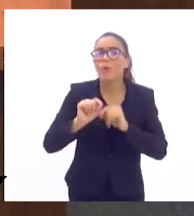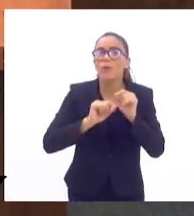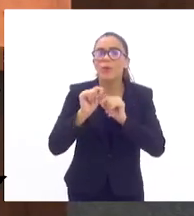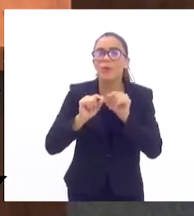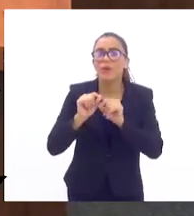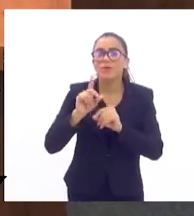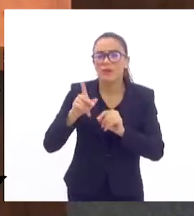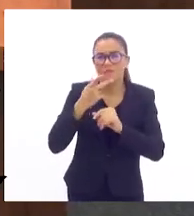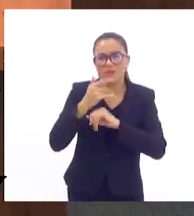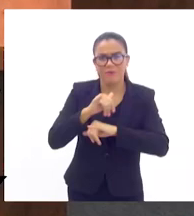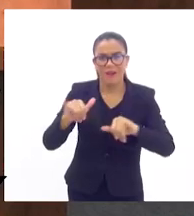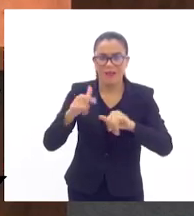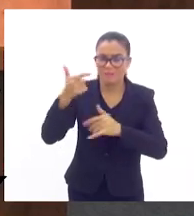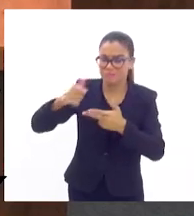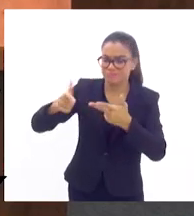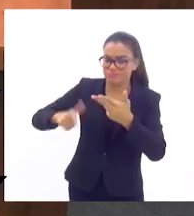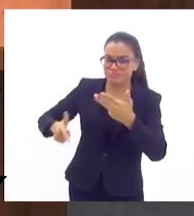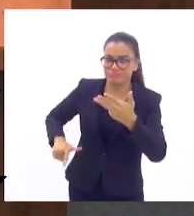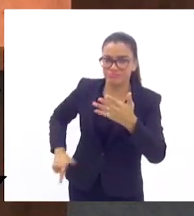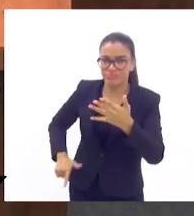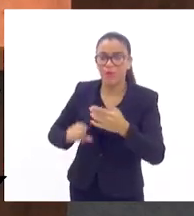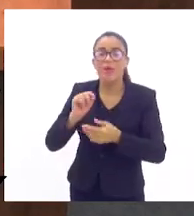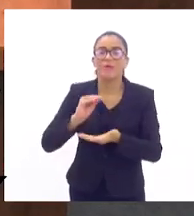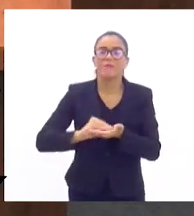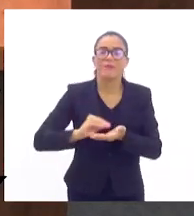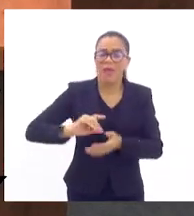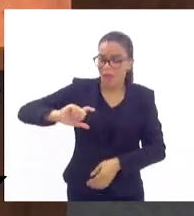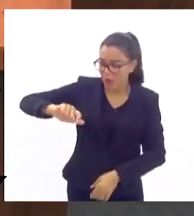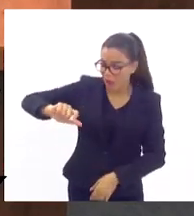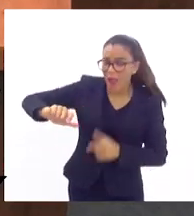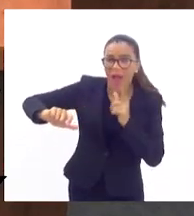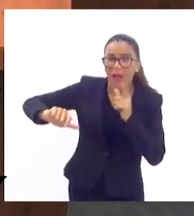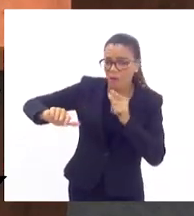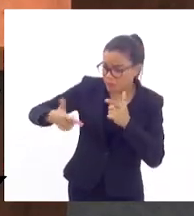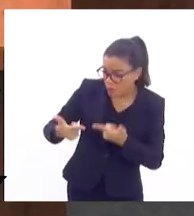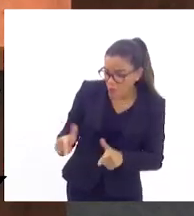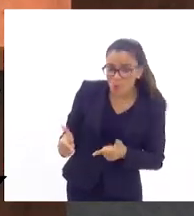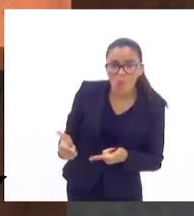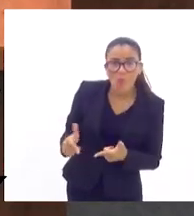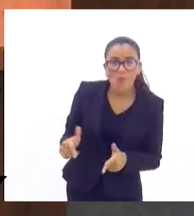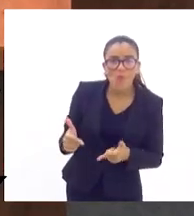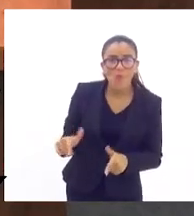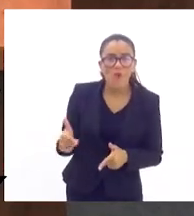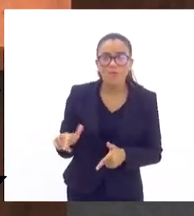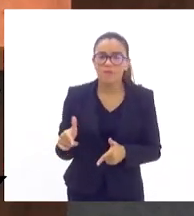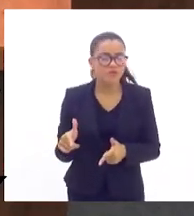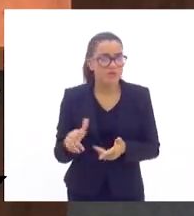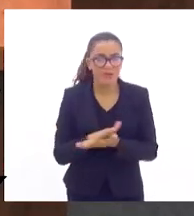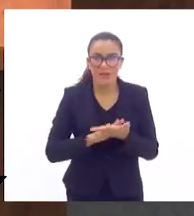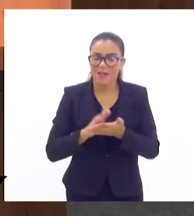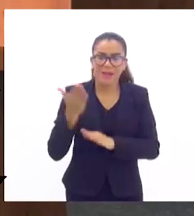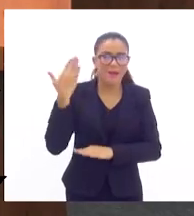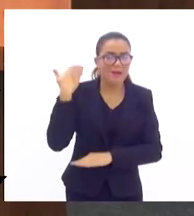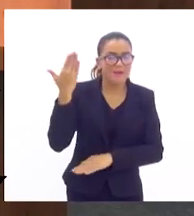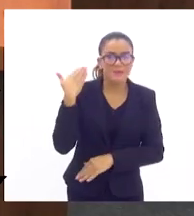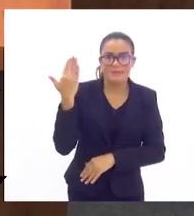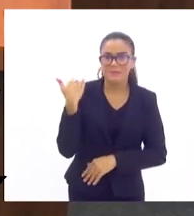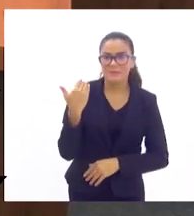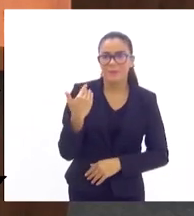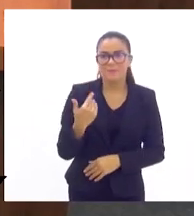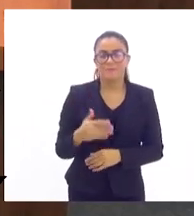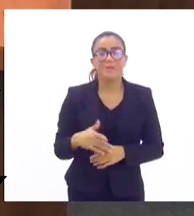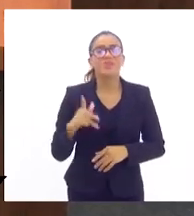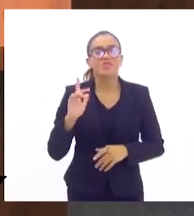foi falado muito aqui por todas as pessoas, que é a falta d'água no município. Tá? Problemas que a gente não tinha no município, problema que tinha e a cidade já